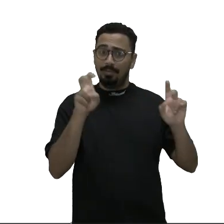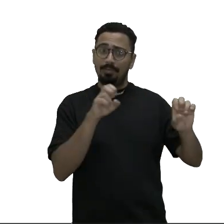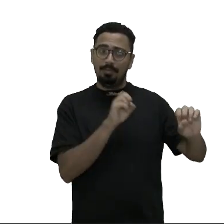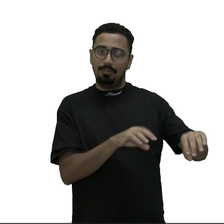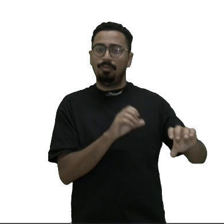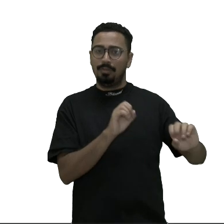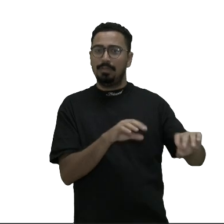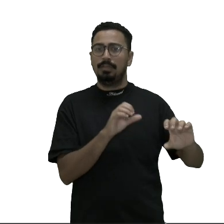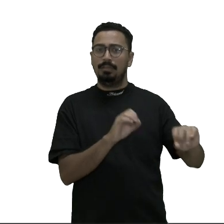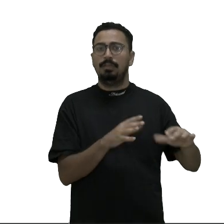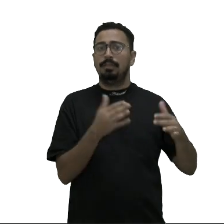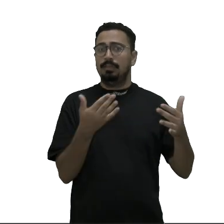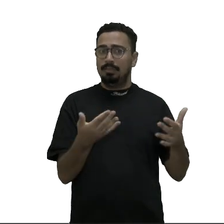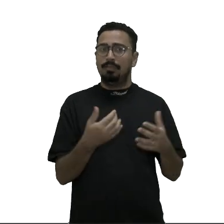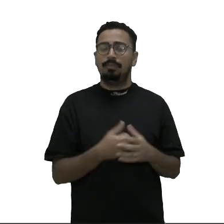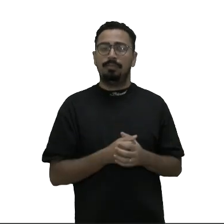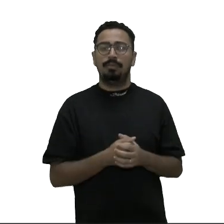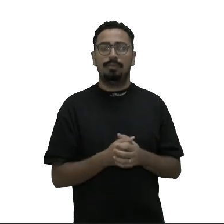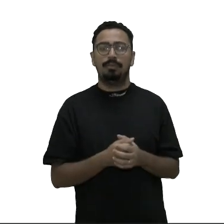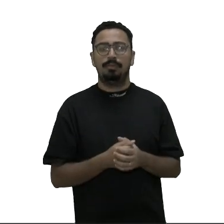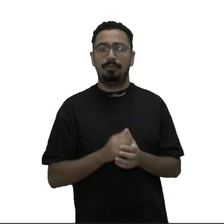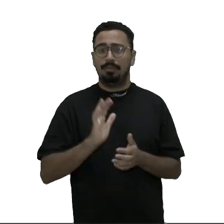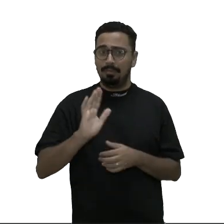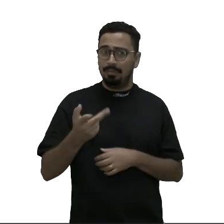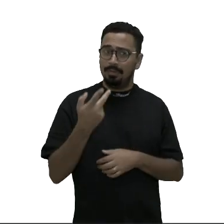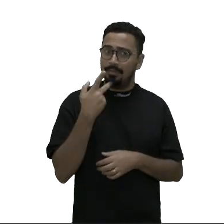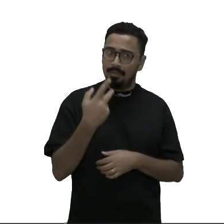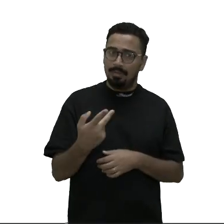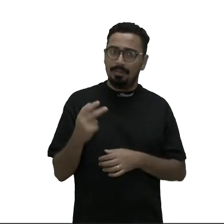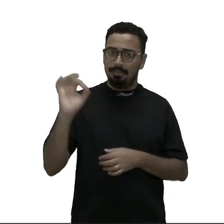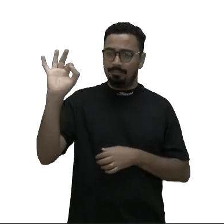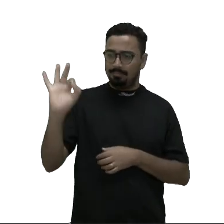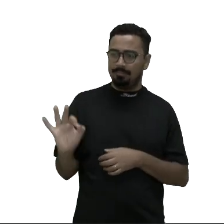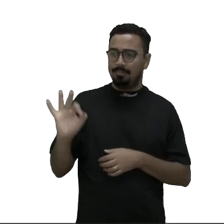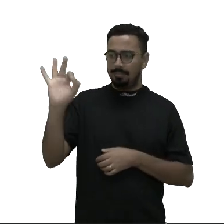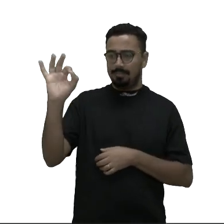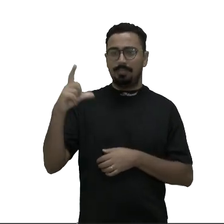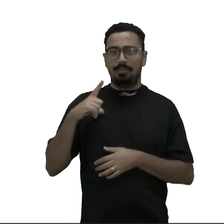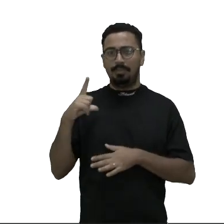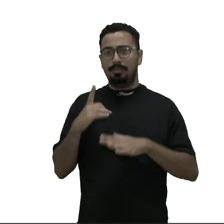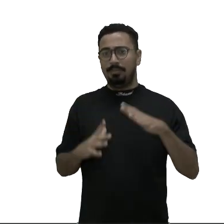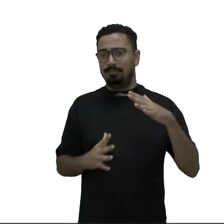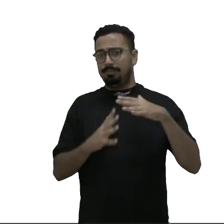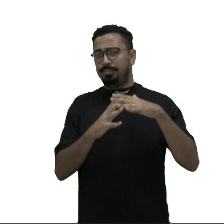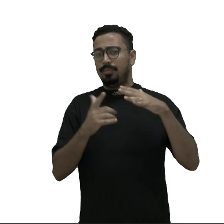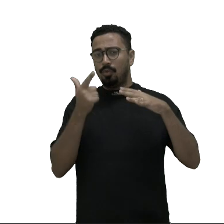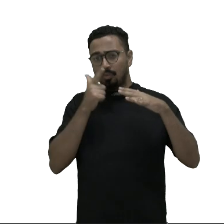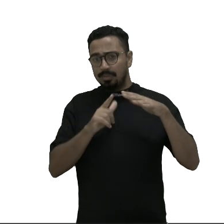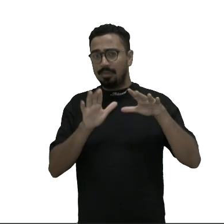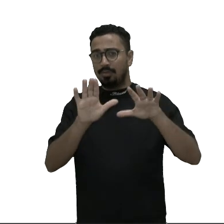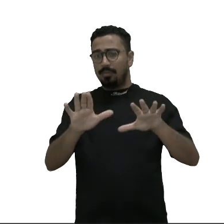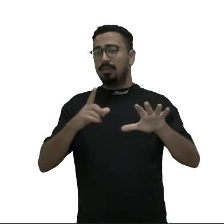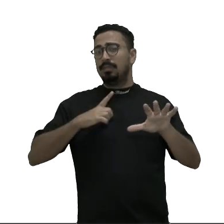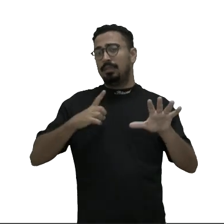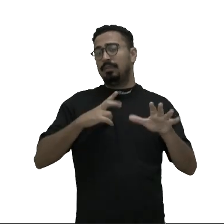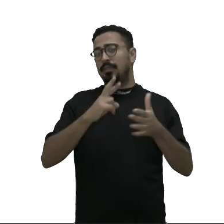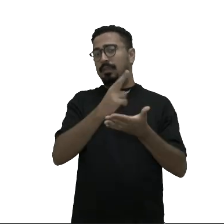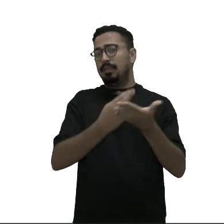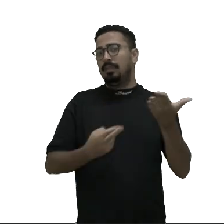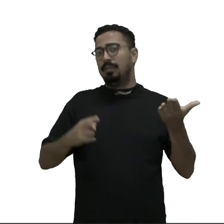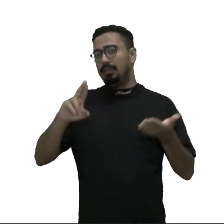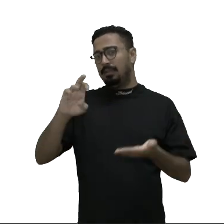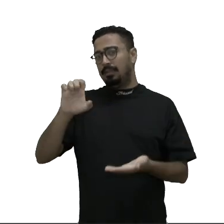educação, e aí também, como eu já falei, os percentuais foram atingidos, mas nós tivemos no relatório...